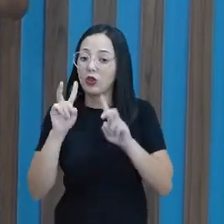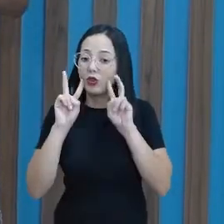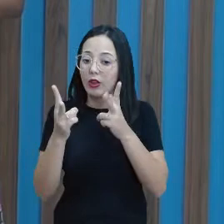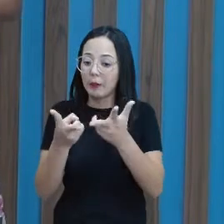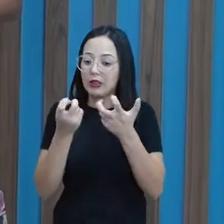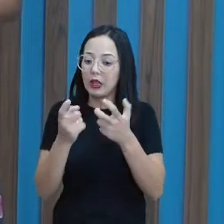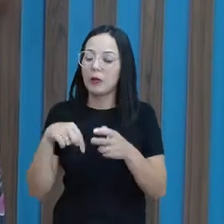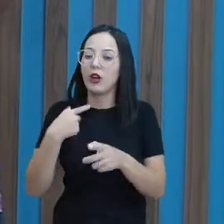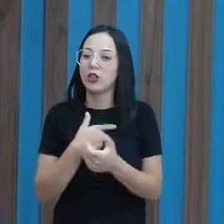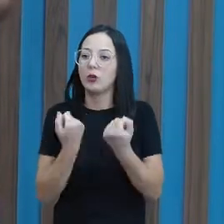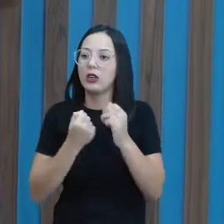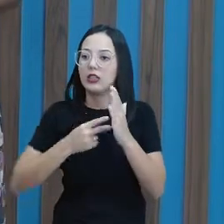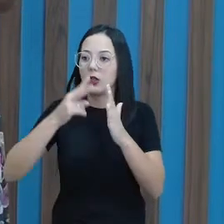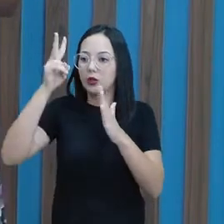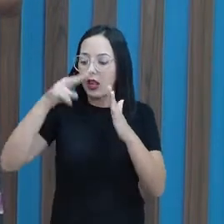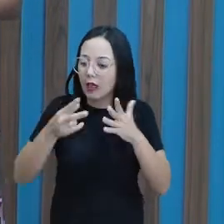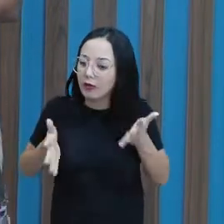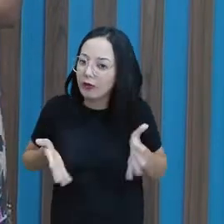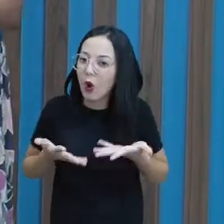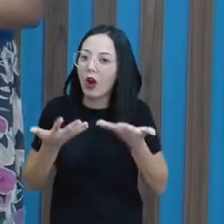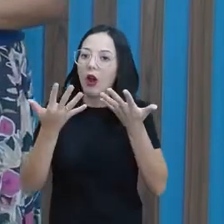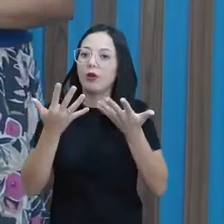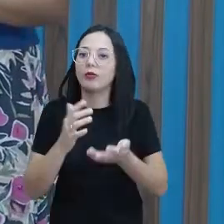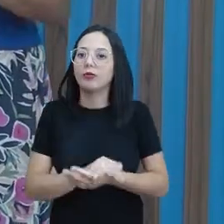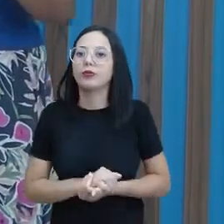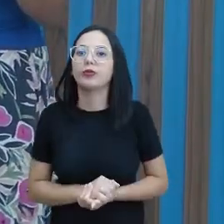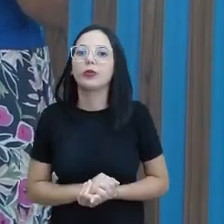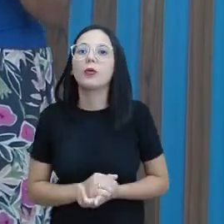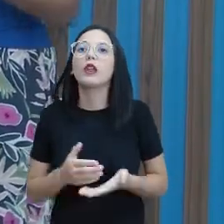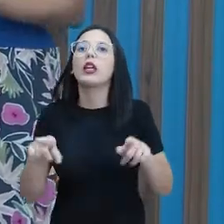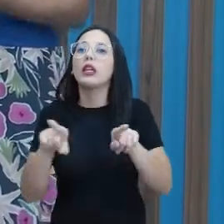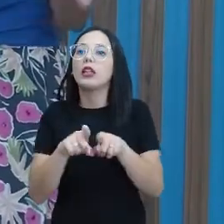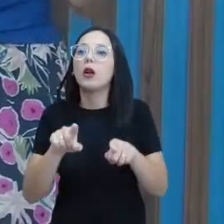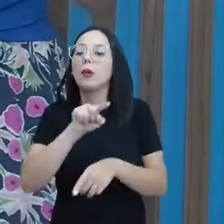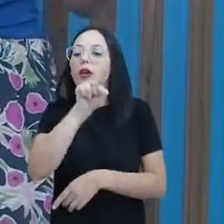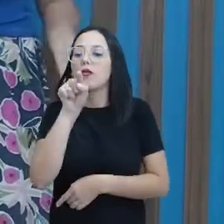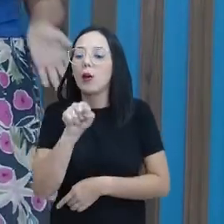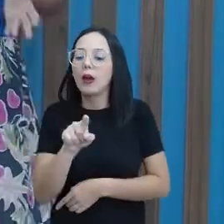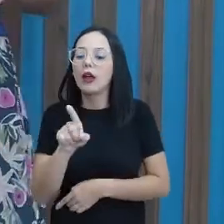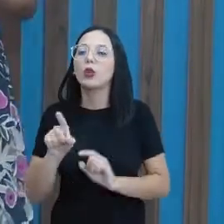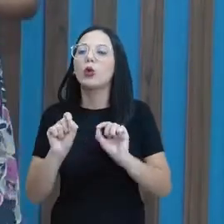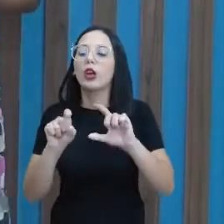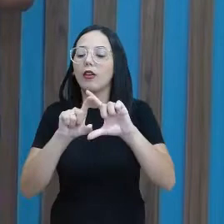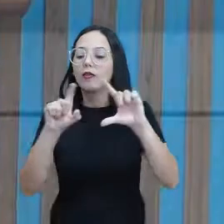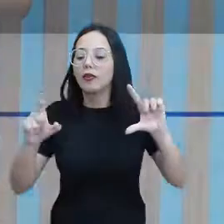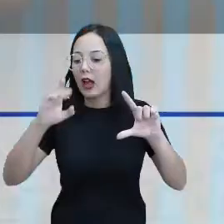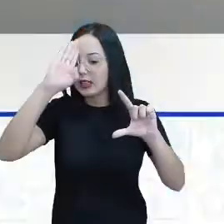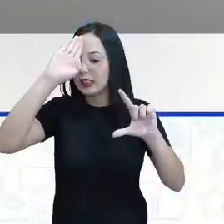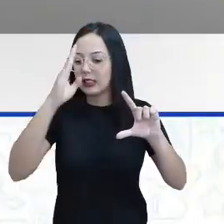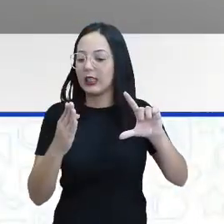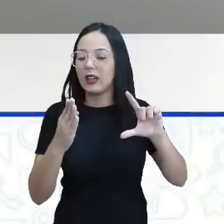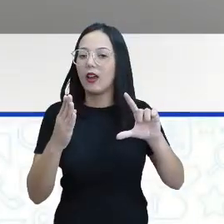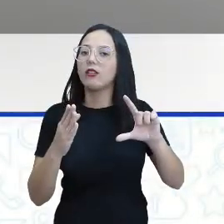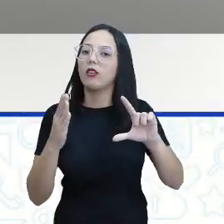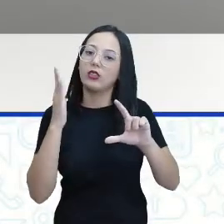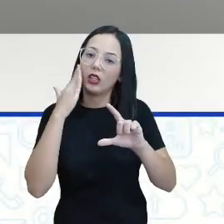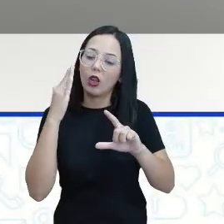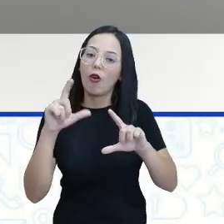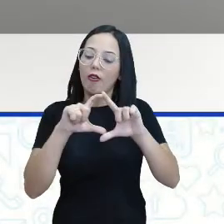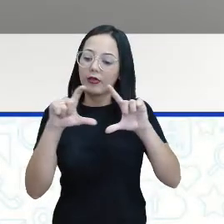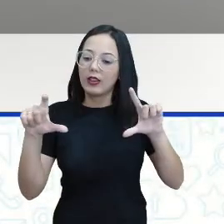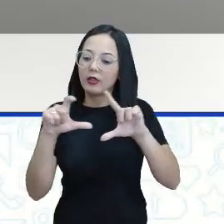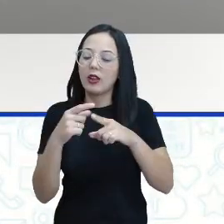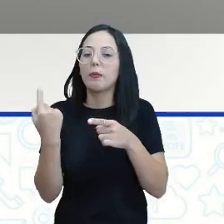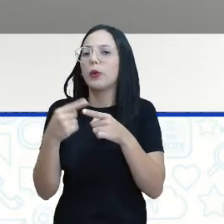indicativo, a gente precisa ler com mais ênfase, tá? E a interrogação nas frases interrogativas diretas, são aquelas que vão levar